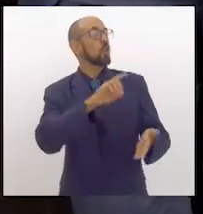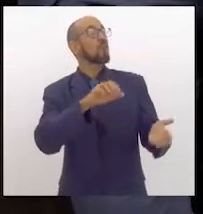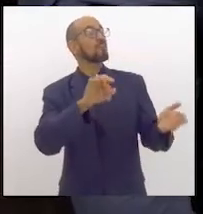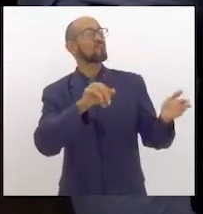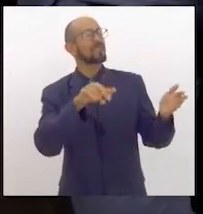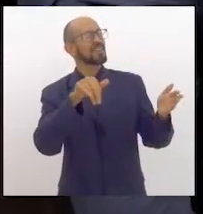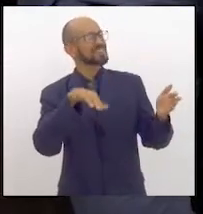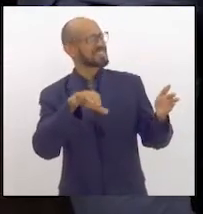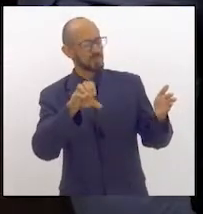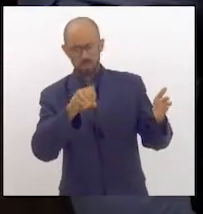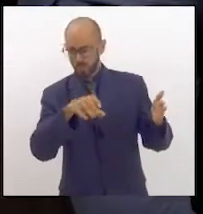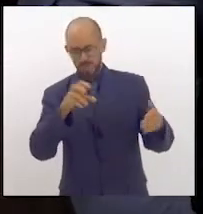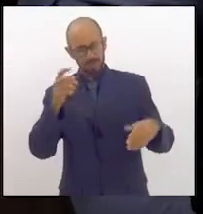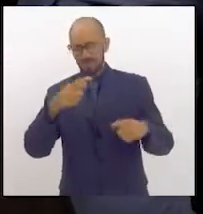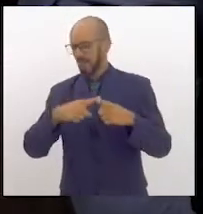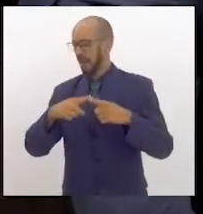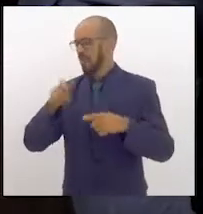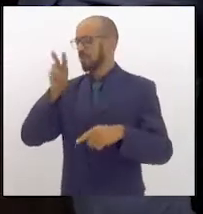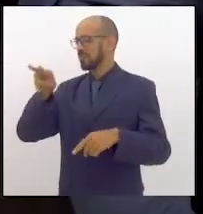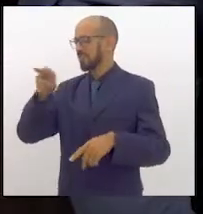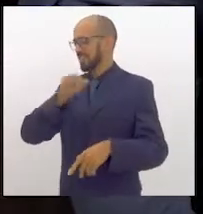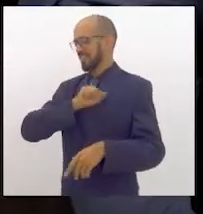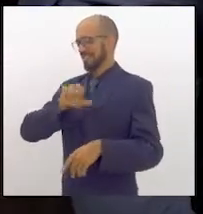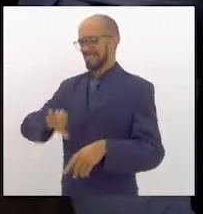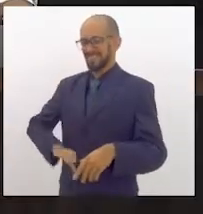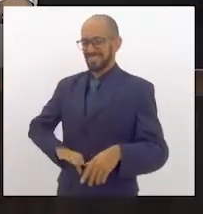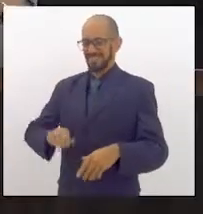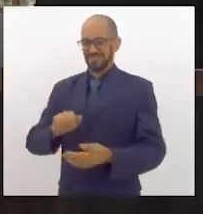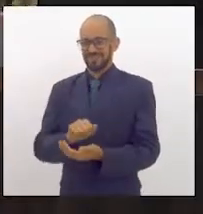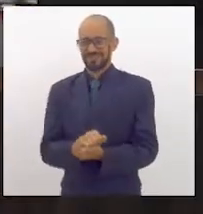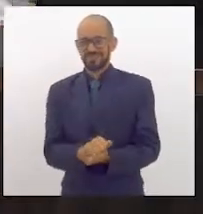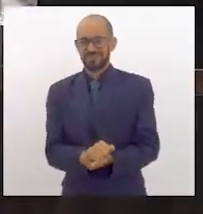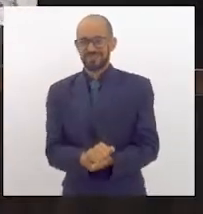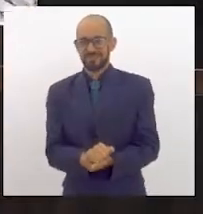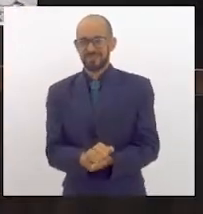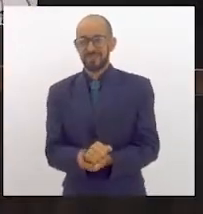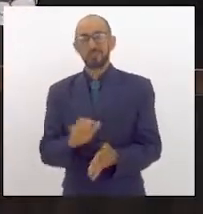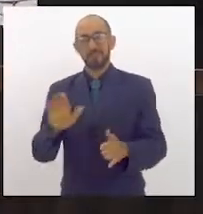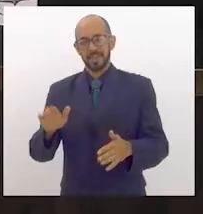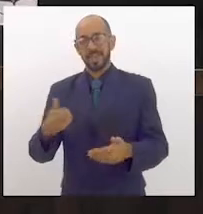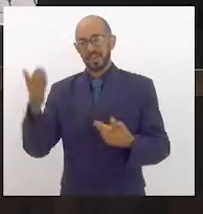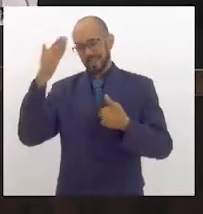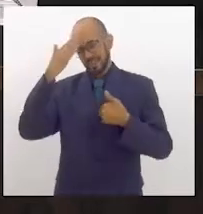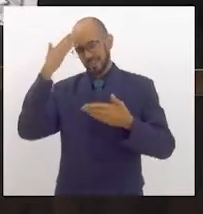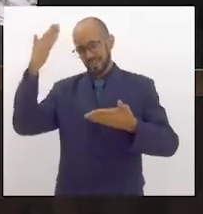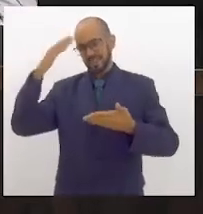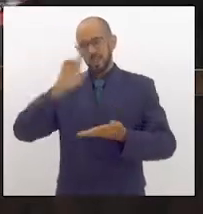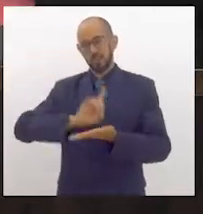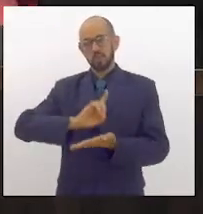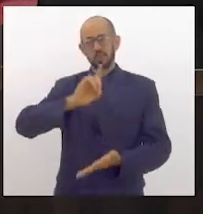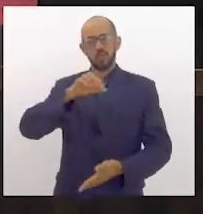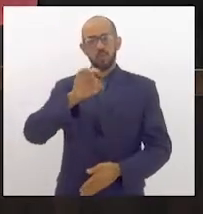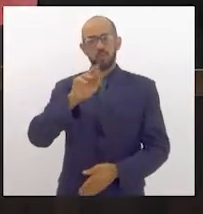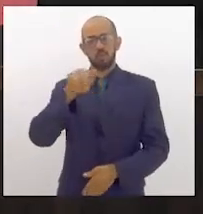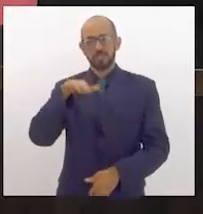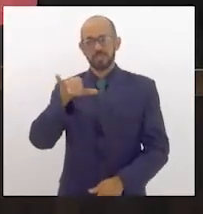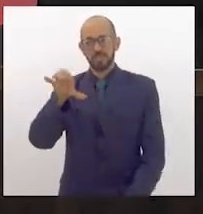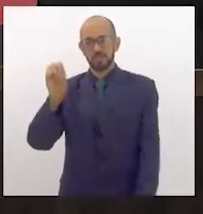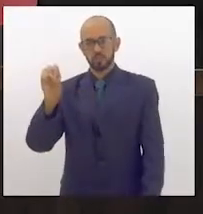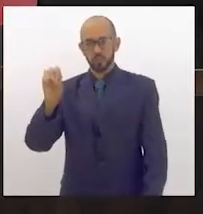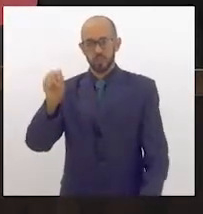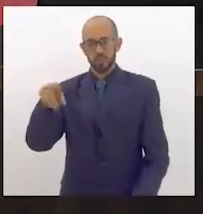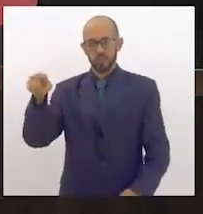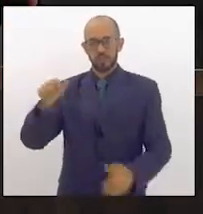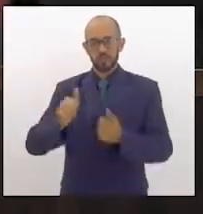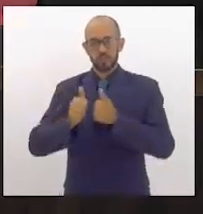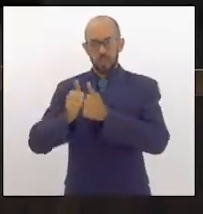olha o André tá falando Doutor André Doutor conceder primeiro agradecer a presença do Dr Francisco Z do